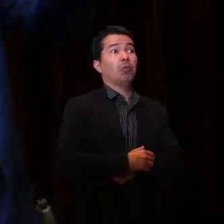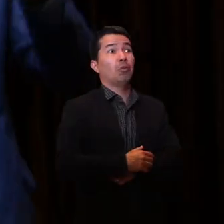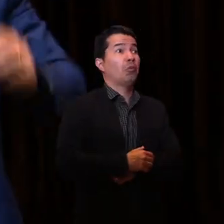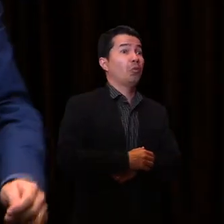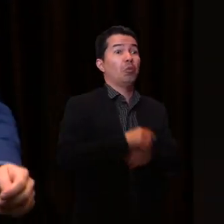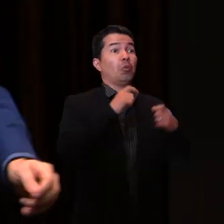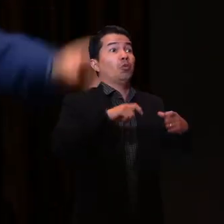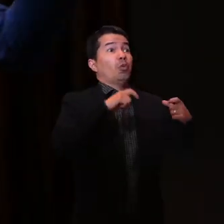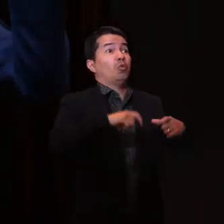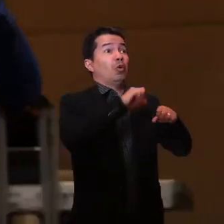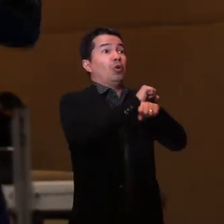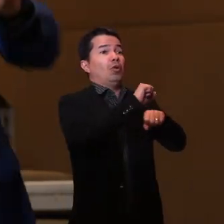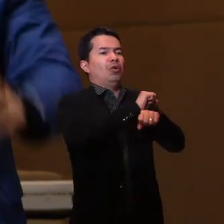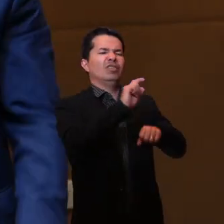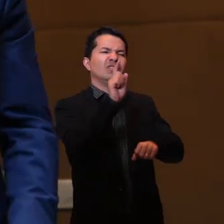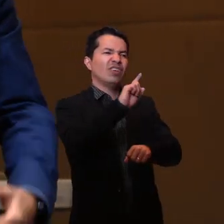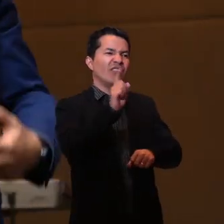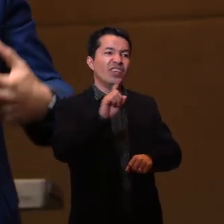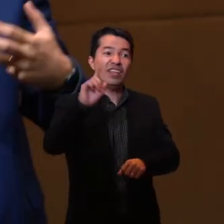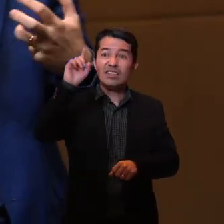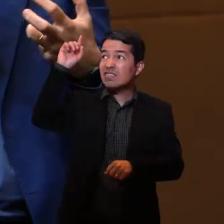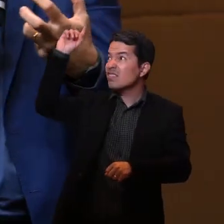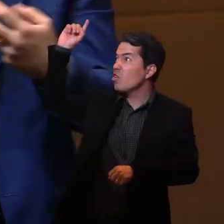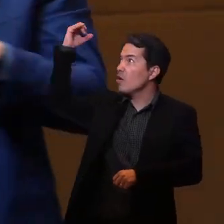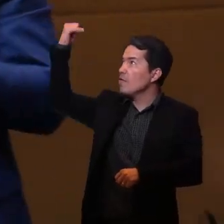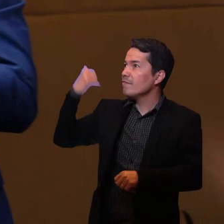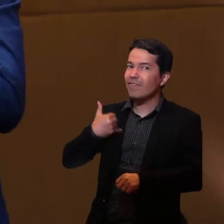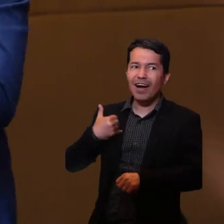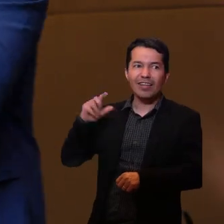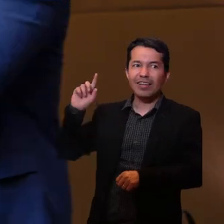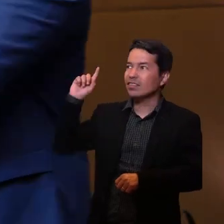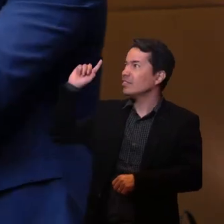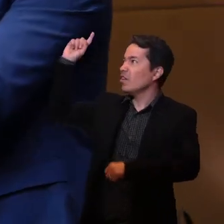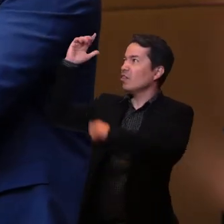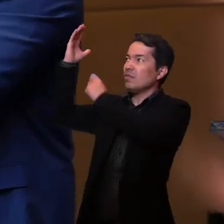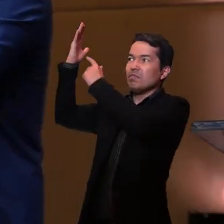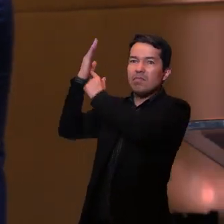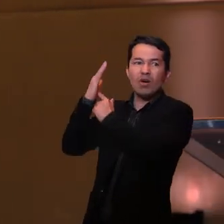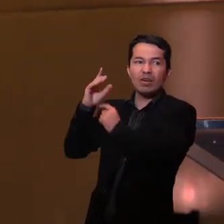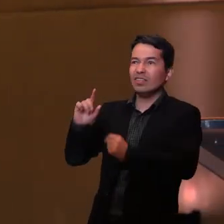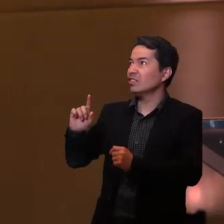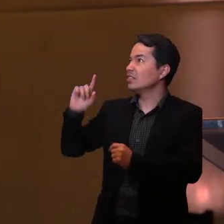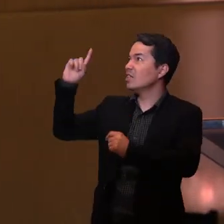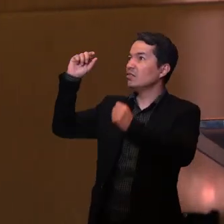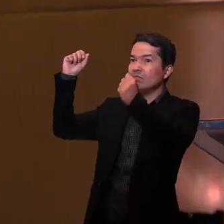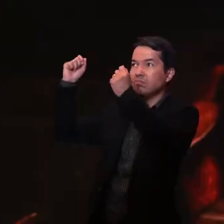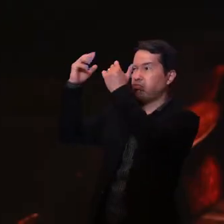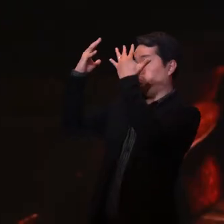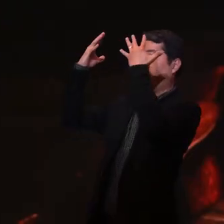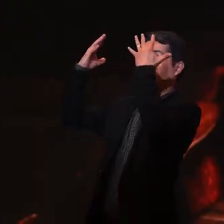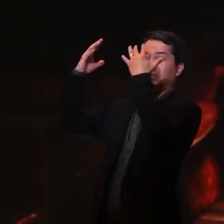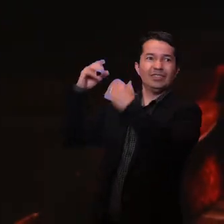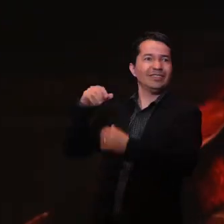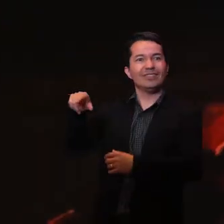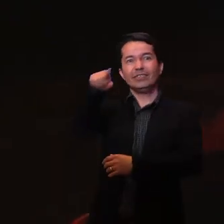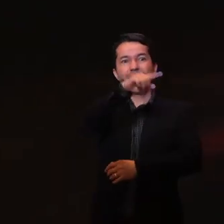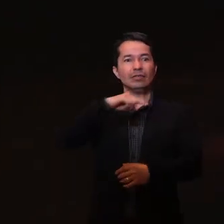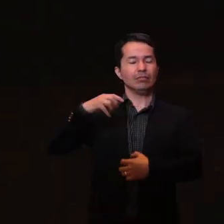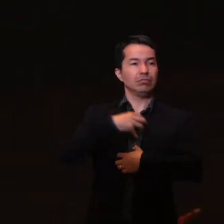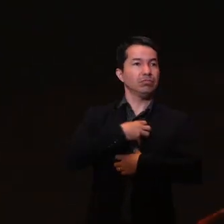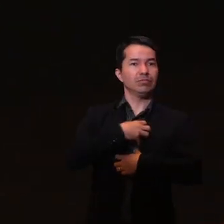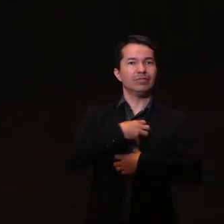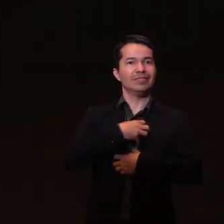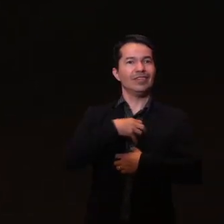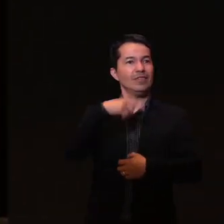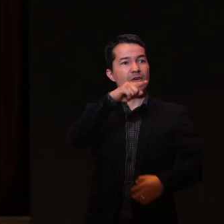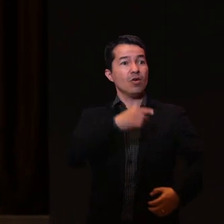se mostra, Deus se revela. Ah, a mensagem dele e os princípios dele são colocados no nosso coração